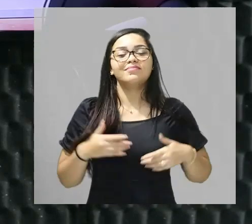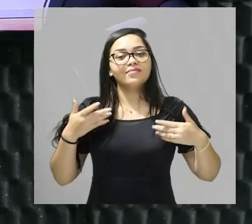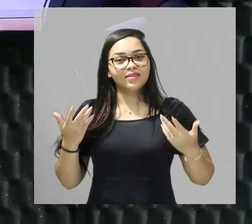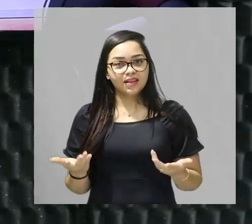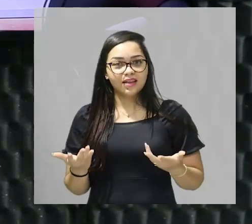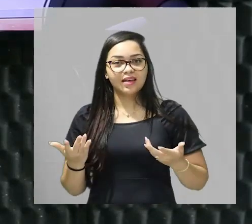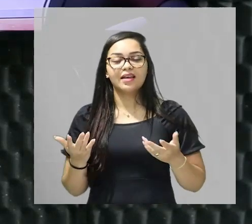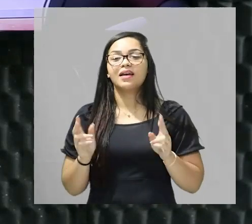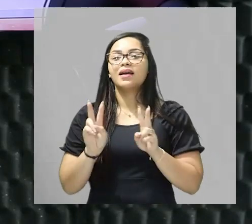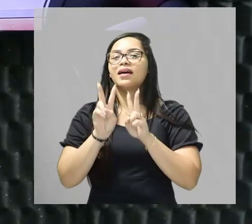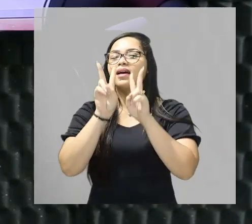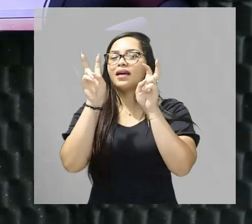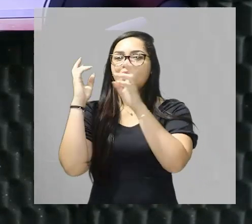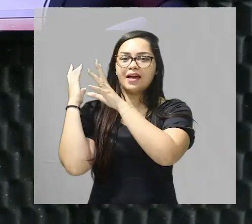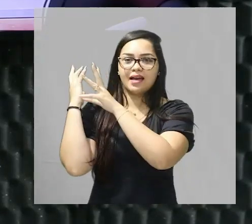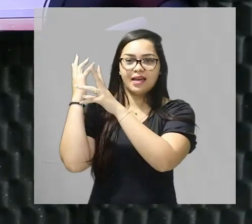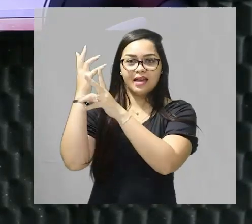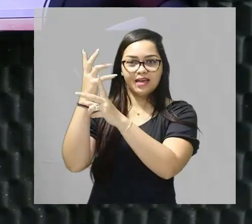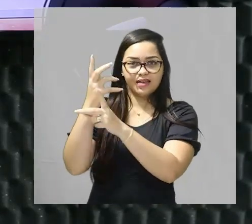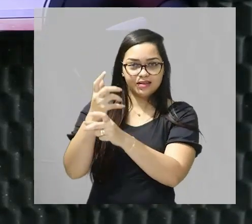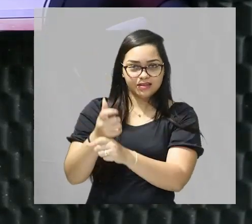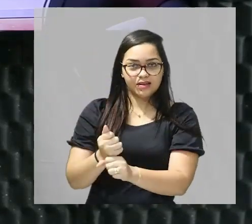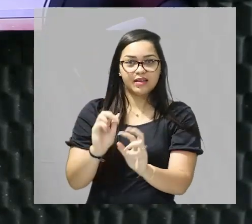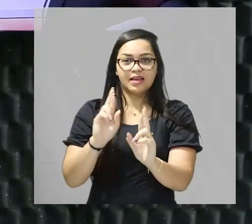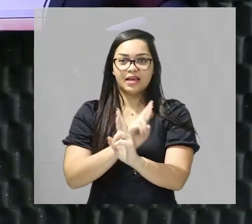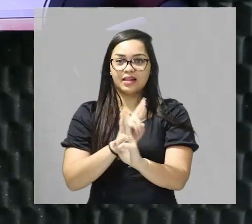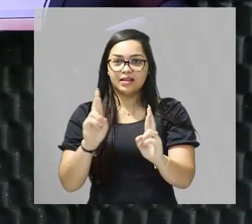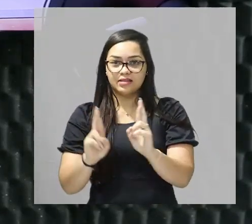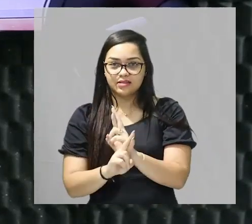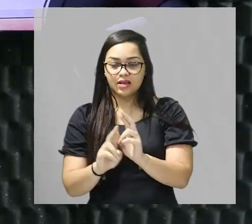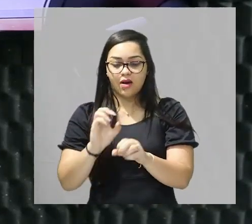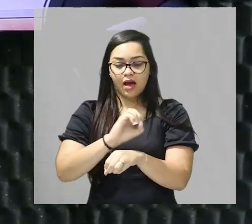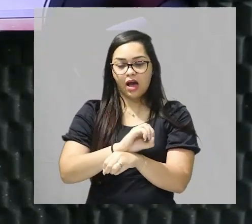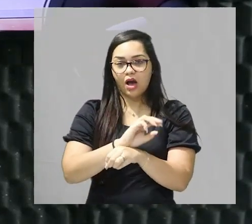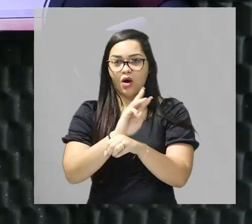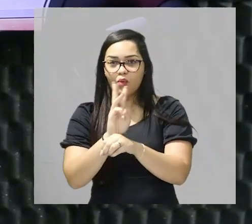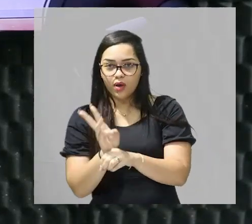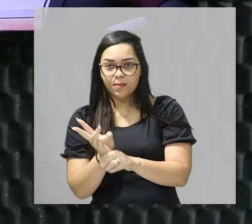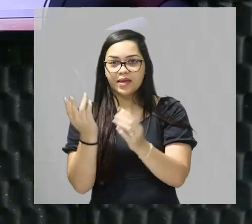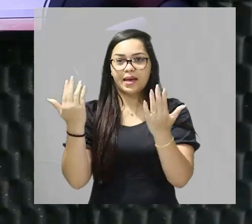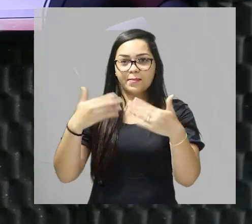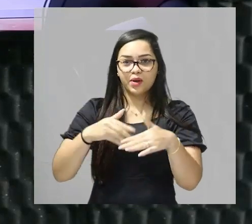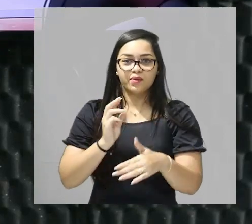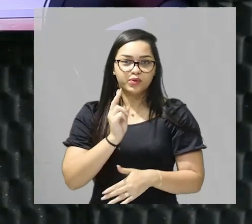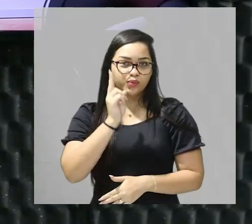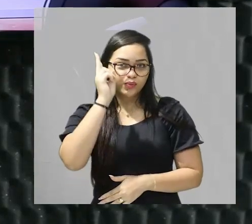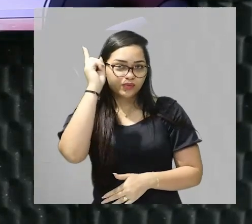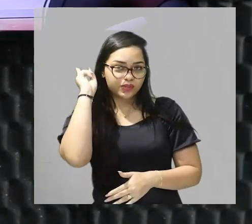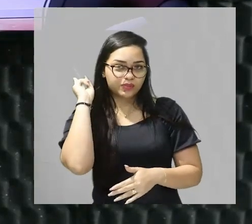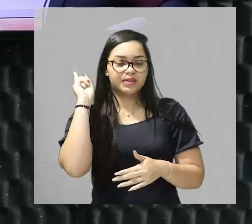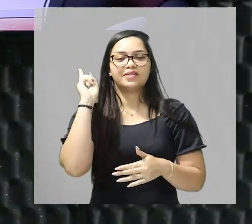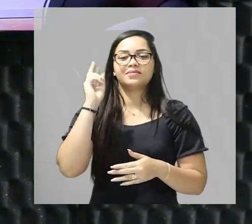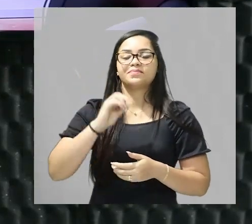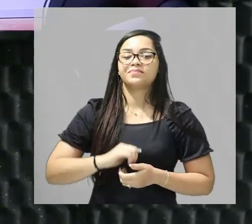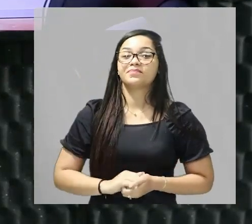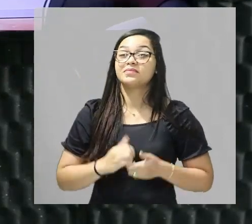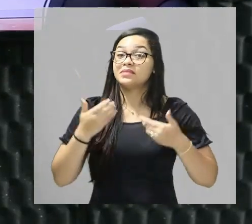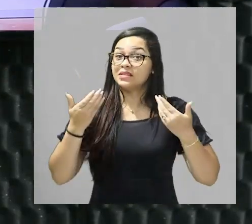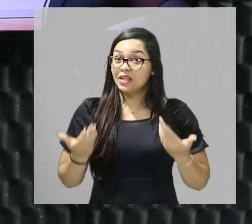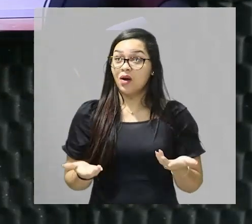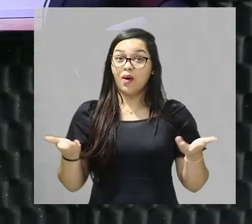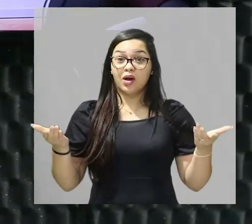da nossa mega revisão com relação ao Pais do Ema e a prova do Enem. Ok turminha? Então antes de